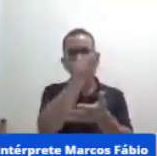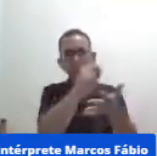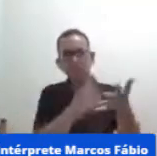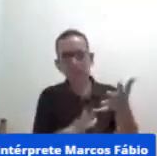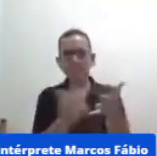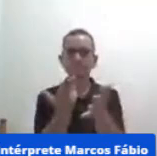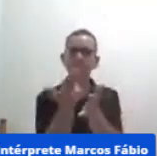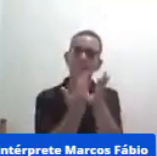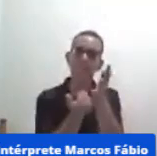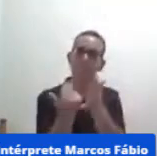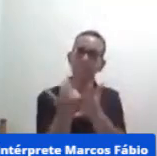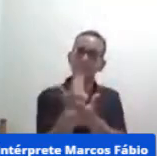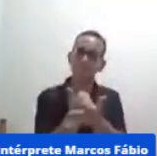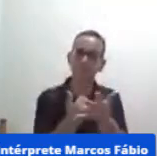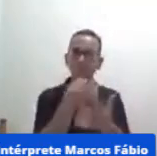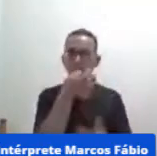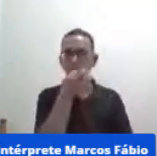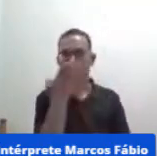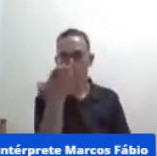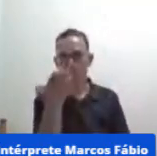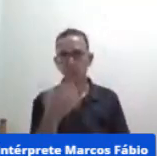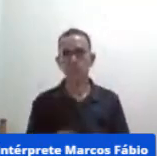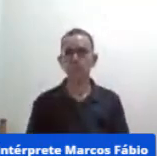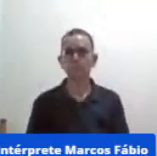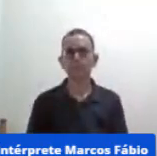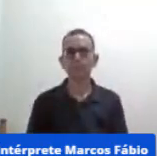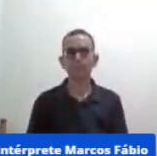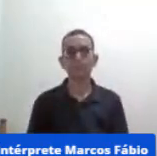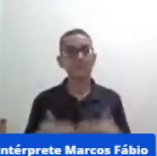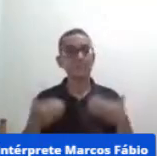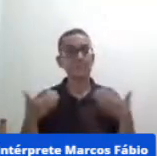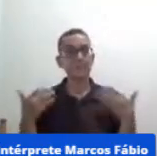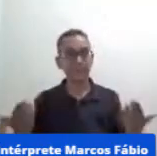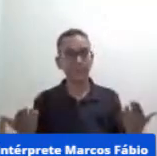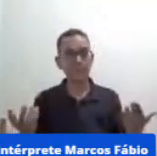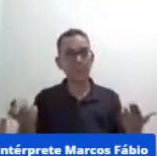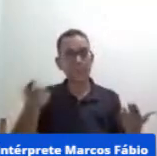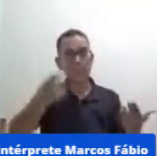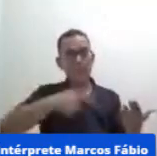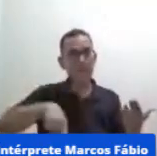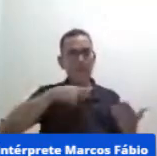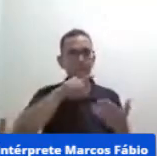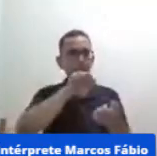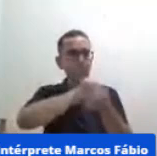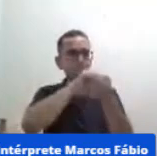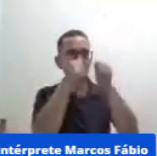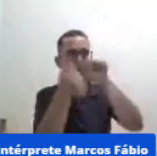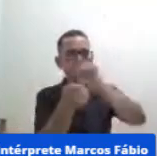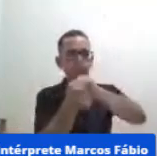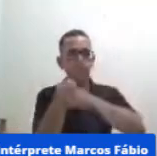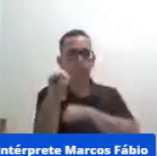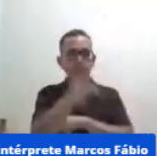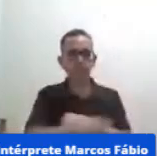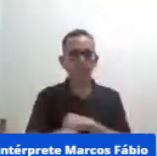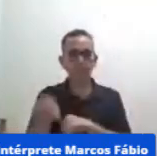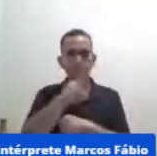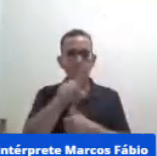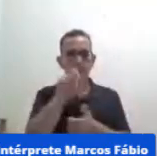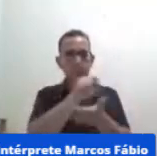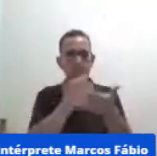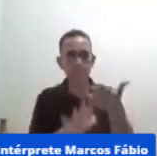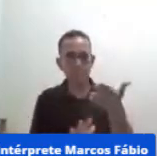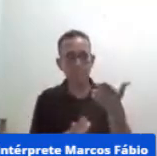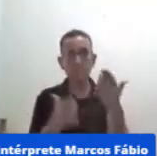propostos. Porque, gente, essa questão da adequação dessas atividades vem diante até mesmo da sondagem, e você